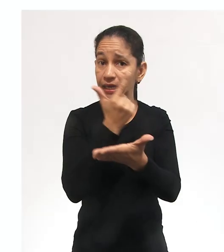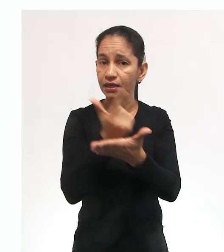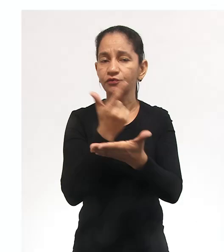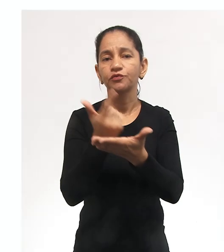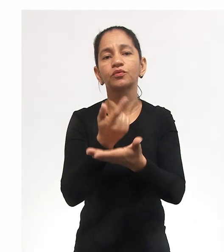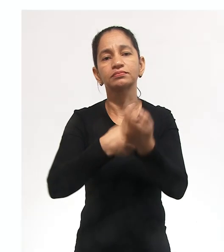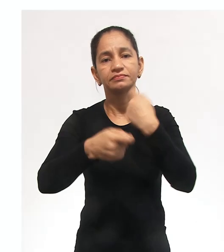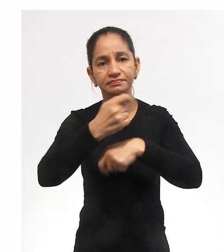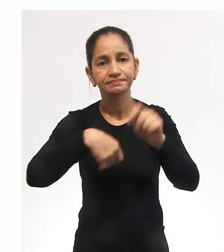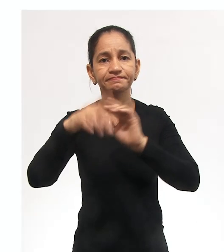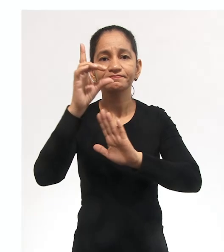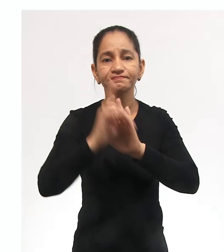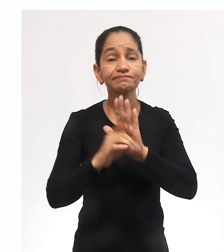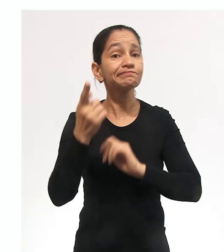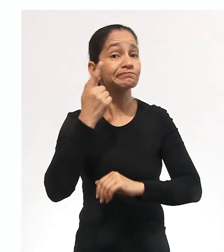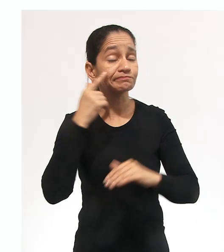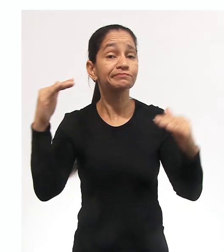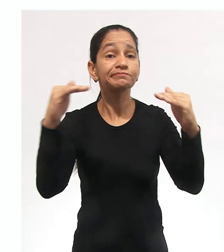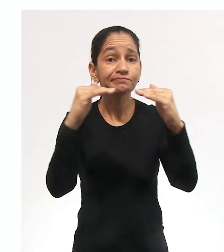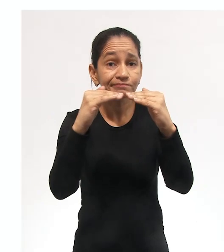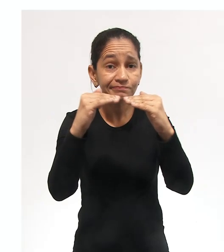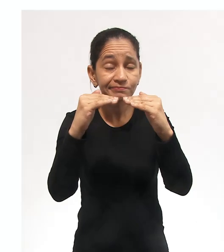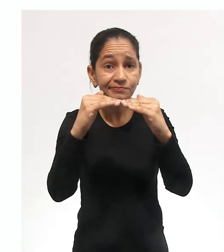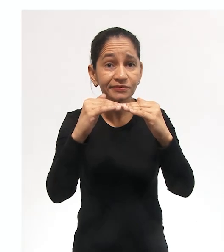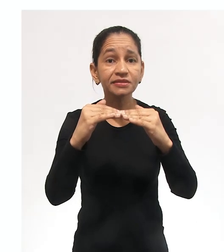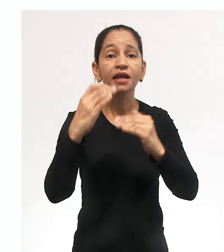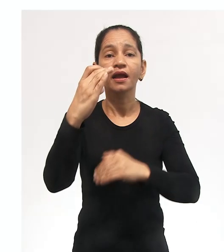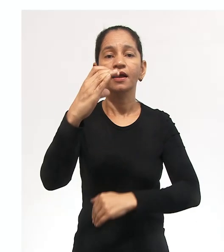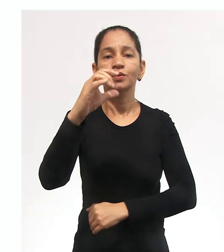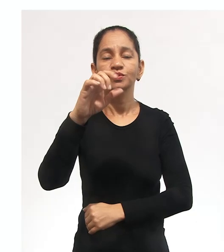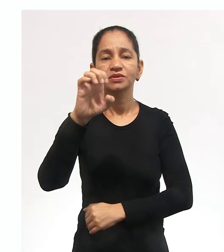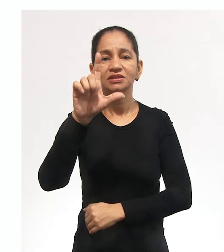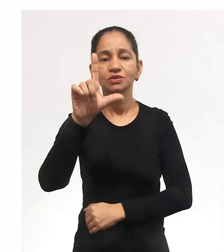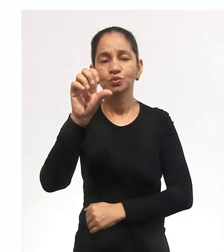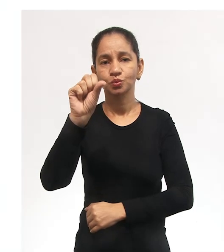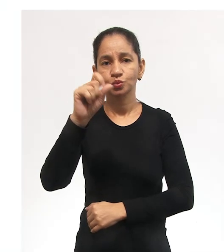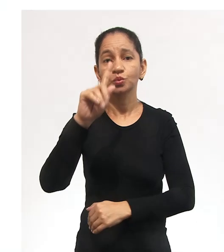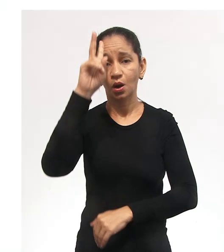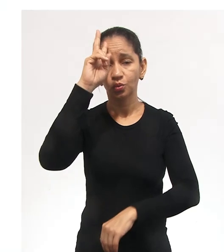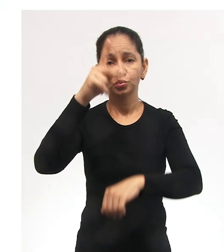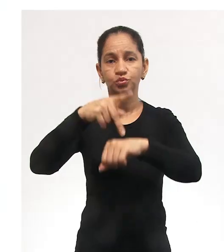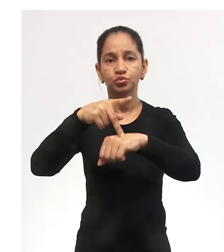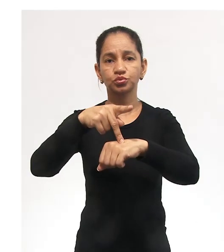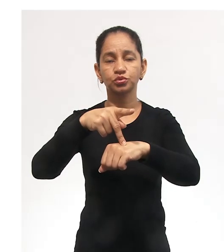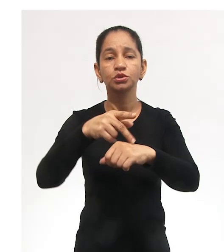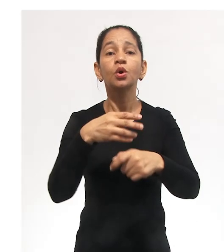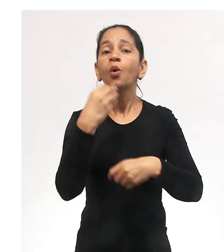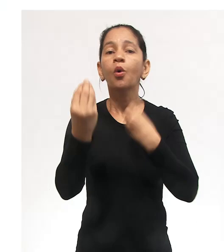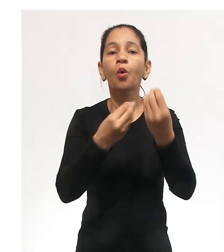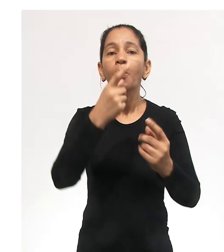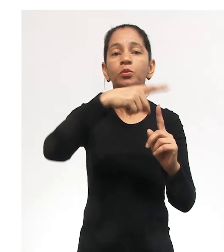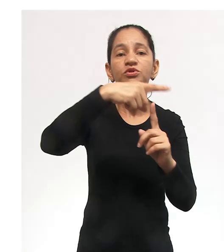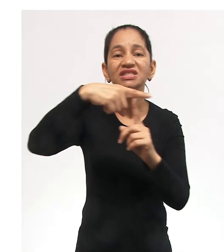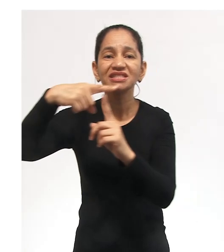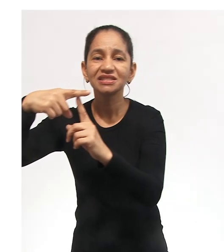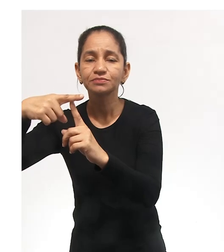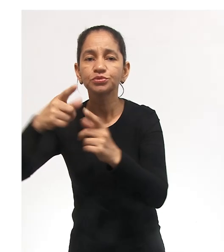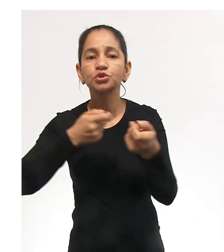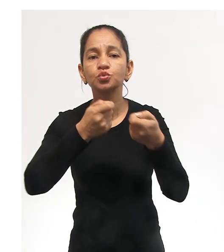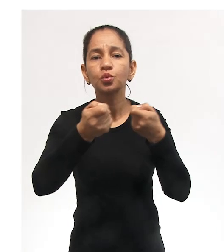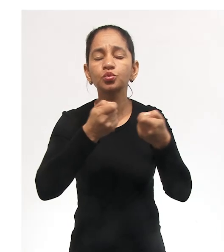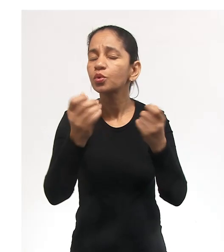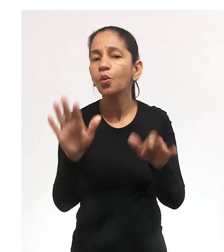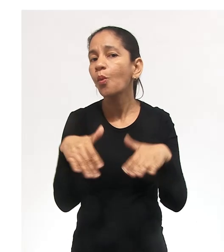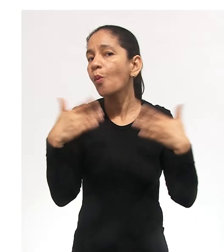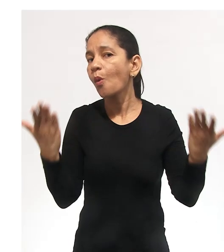Administrativo. Spitkovski, né? O Celso Spitkovski. Formas de controle sobre administração. A ideia